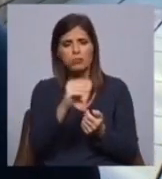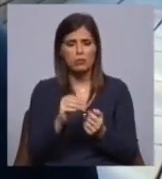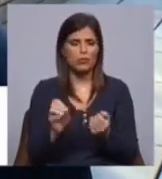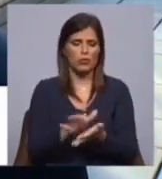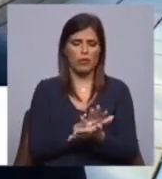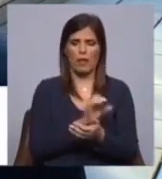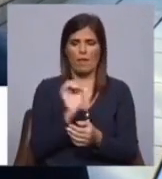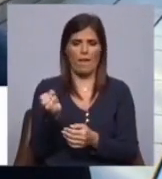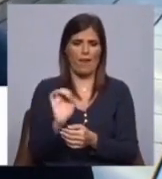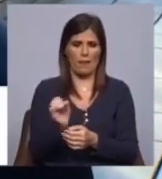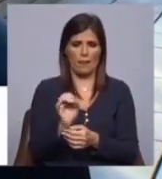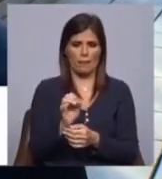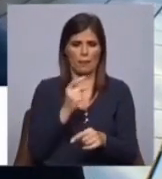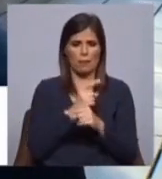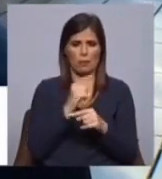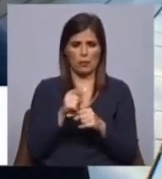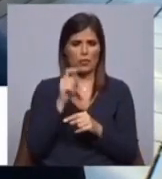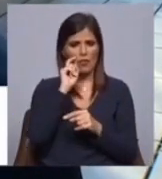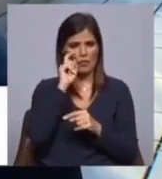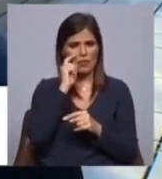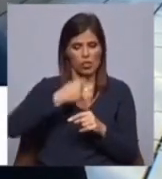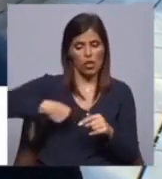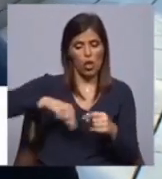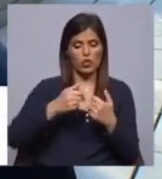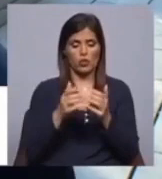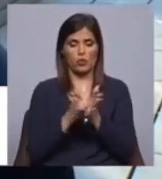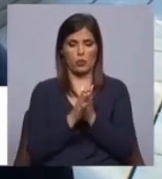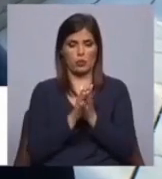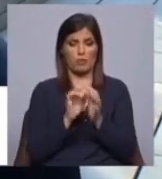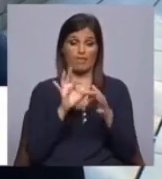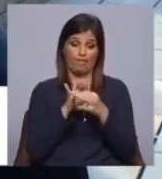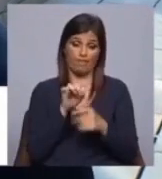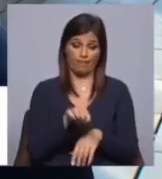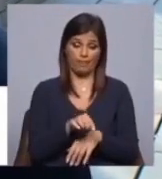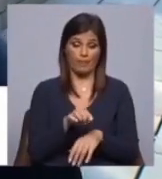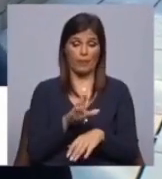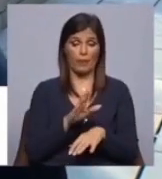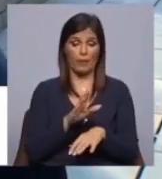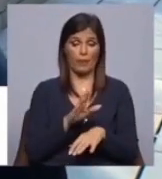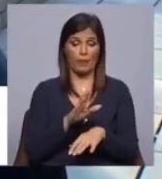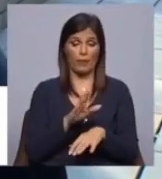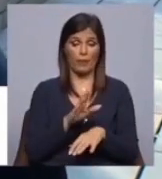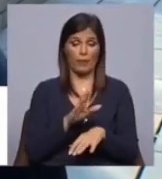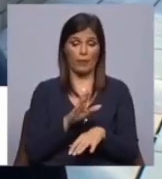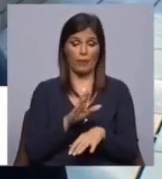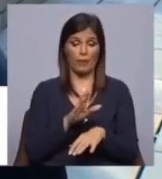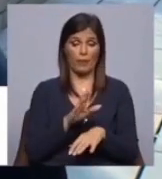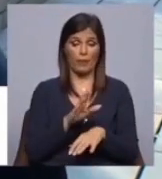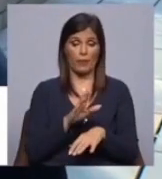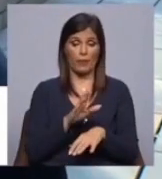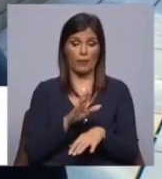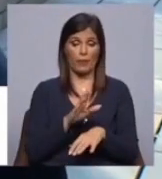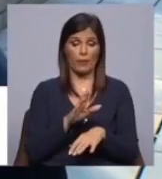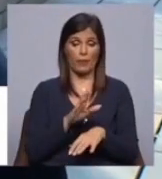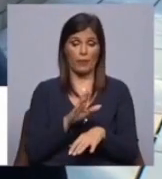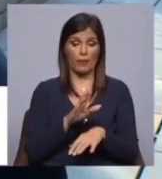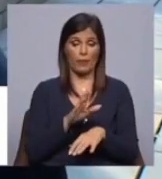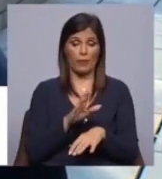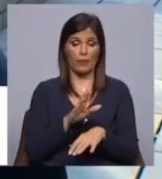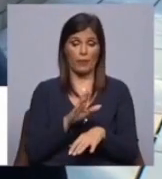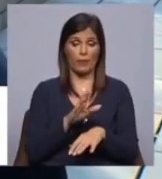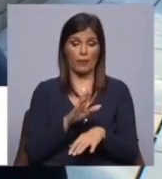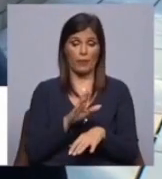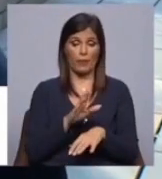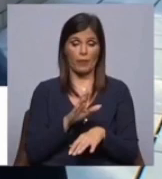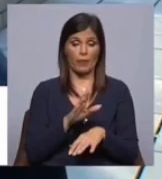difícil. Porque isto olha, peste, é a defesa de todos nós, não tem vergonha nenhuma e, portanto, na cara. Eu peço respeito por isso. A pedir respeito, pá.